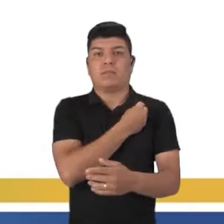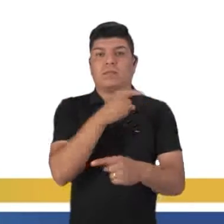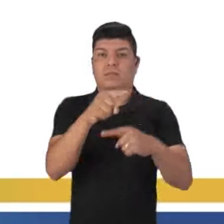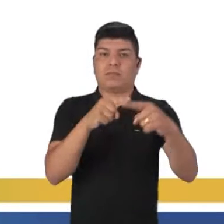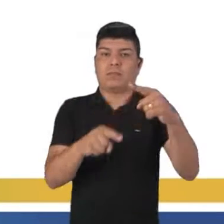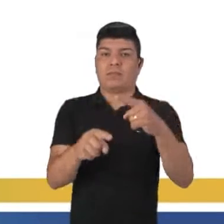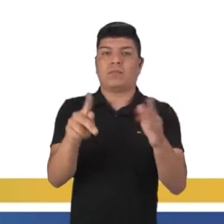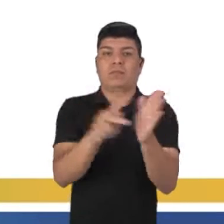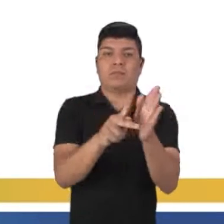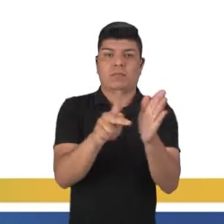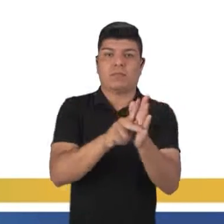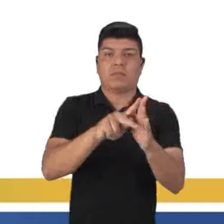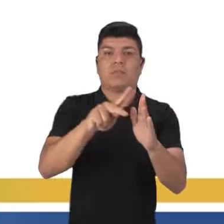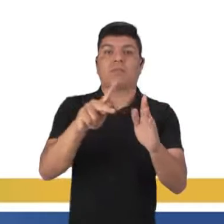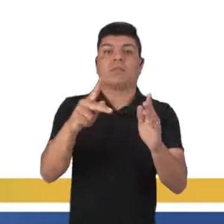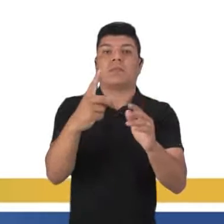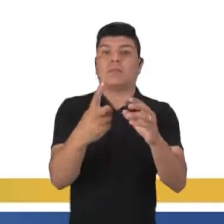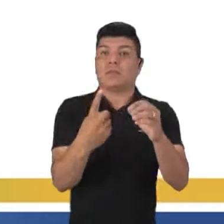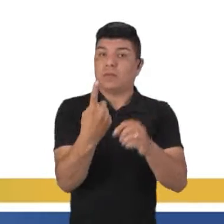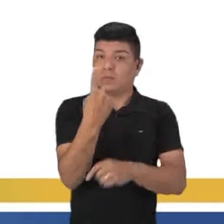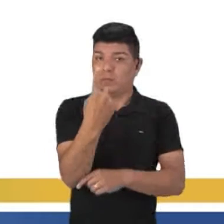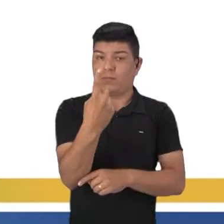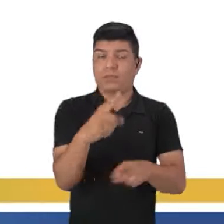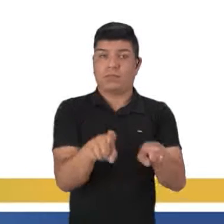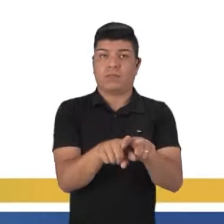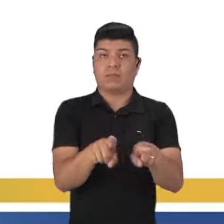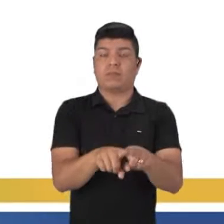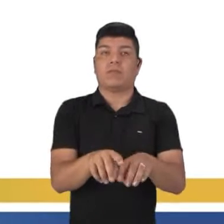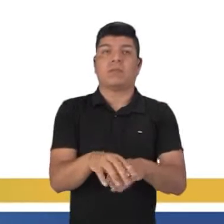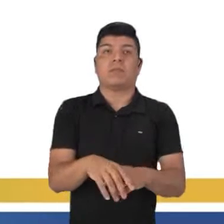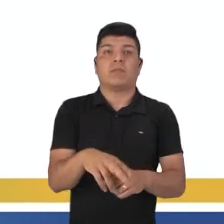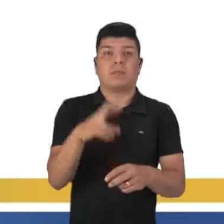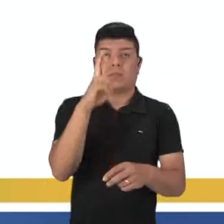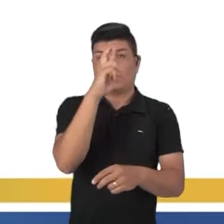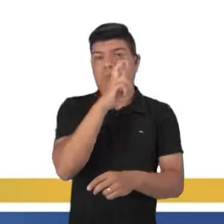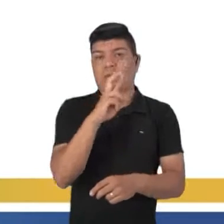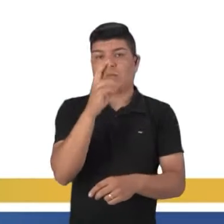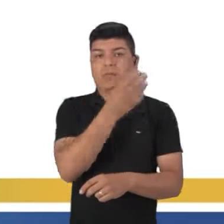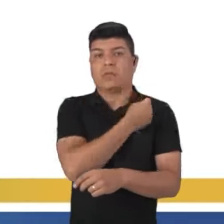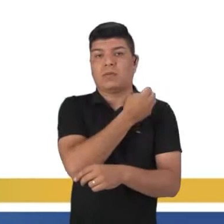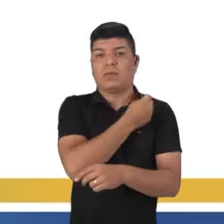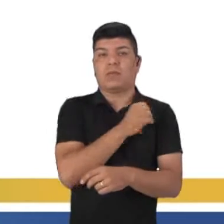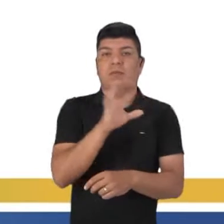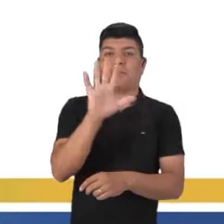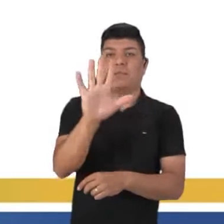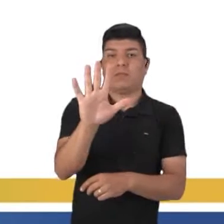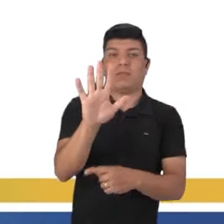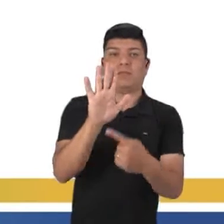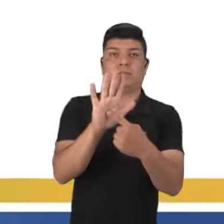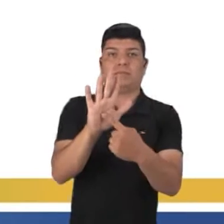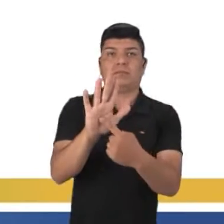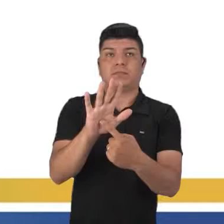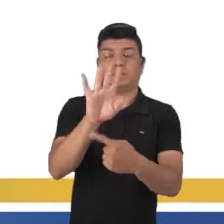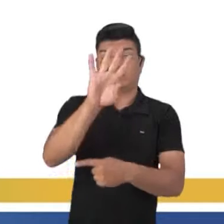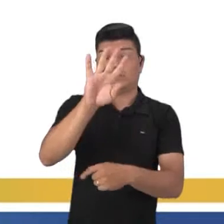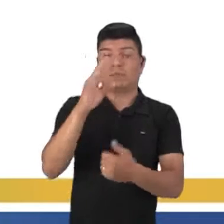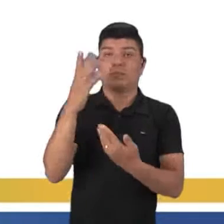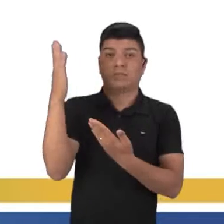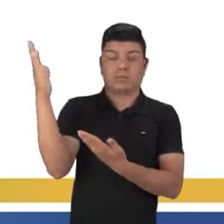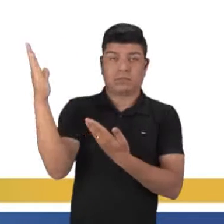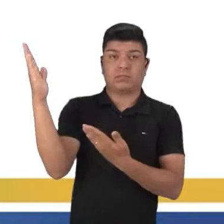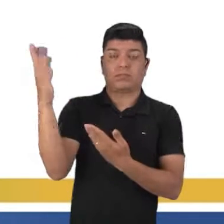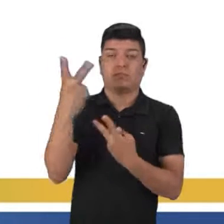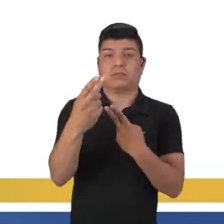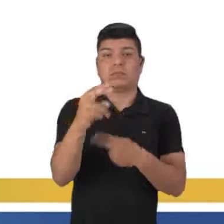divisíveis apenas por ele mesmo e por 1. Então, observe que o número de elementos aí do nosso espaço favorável é